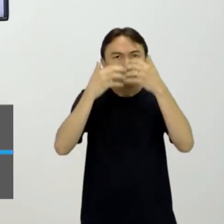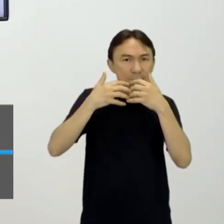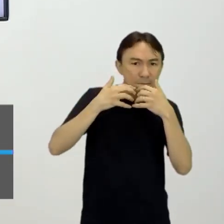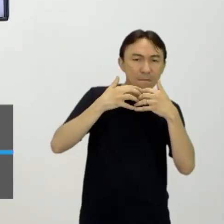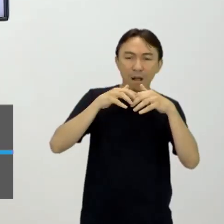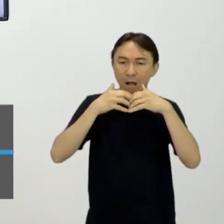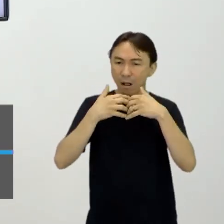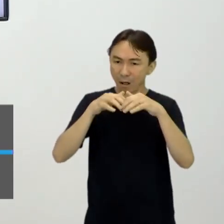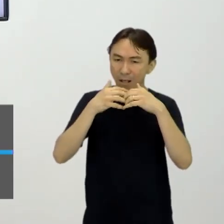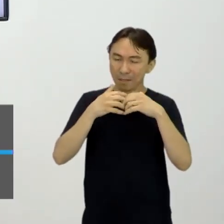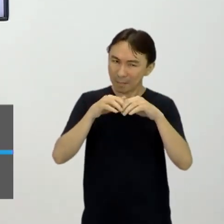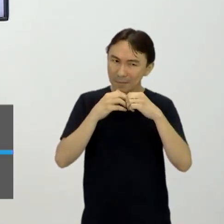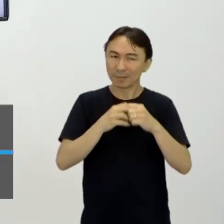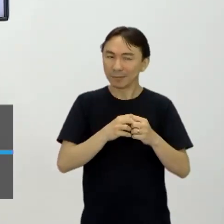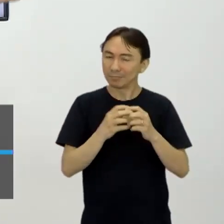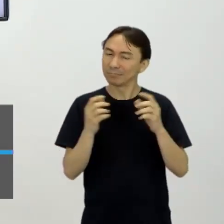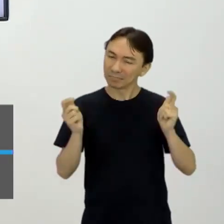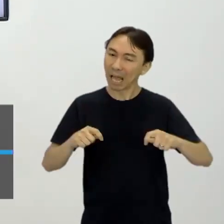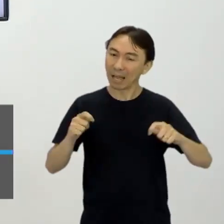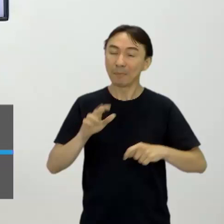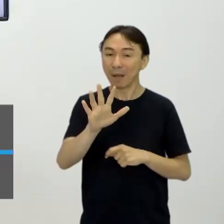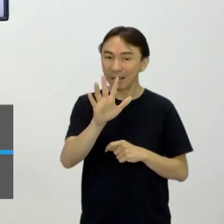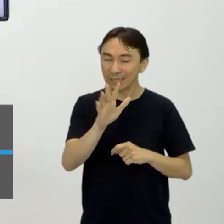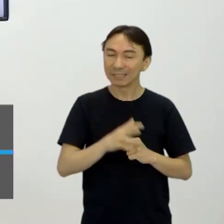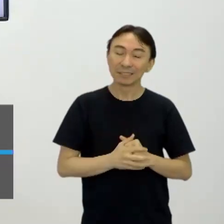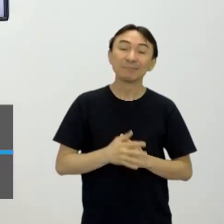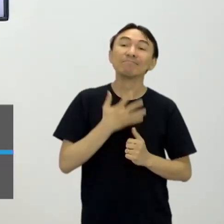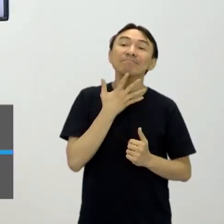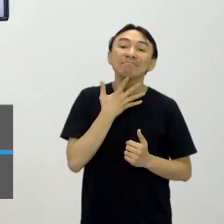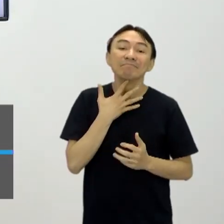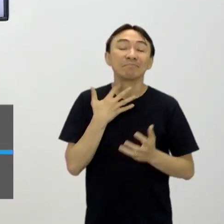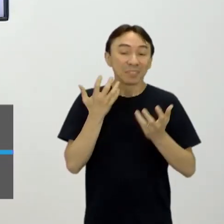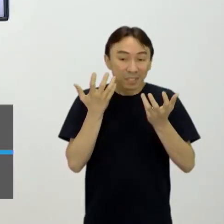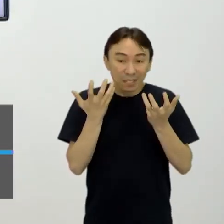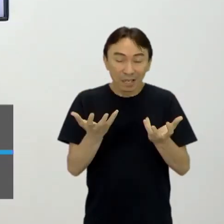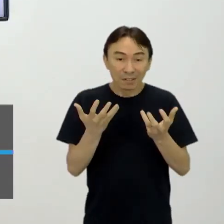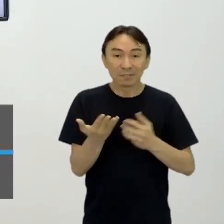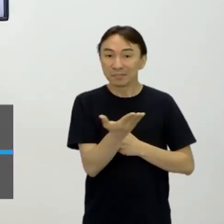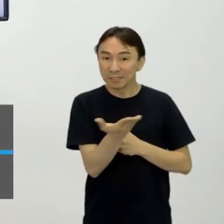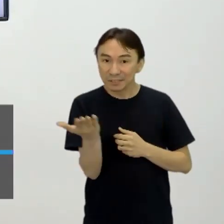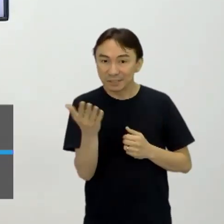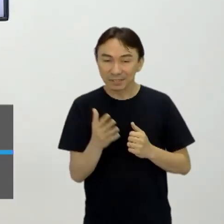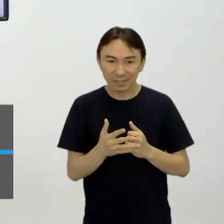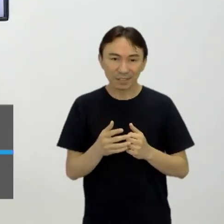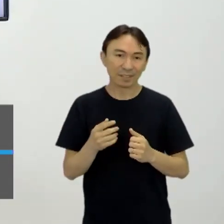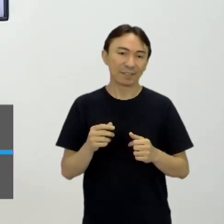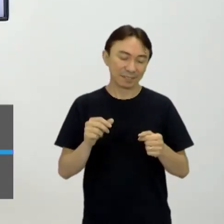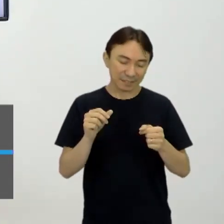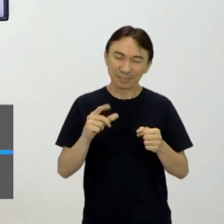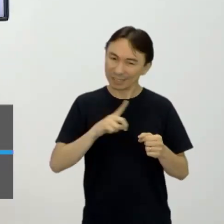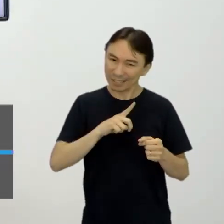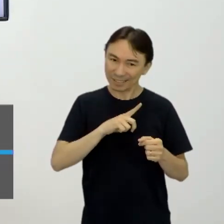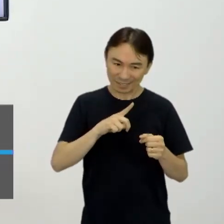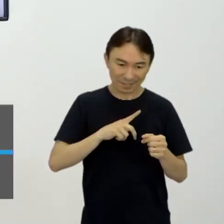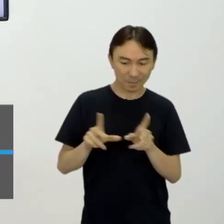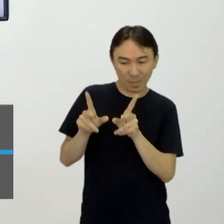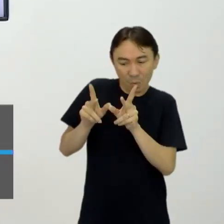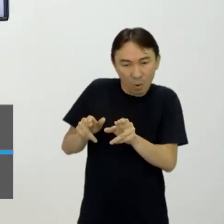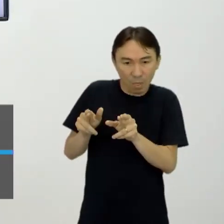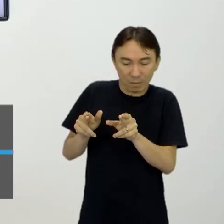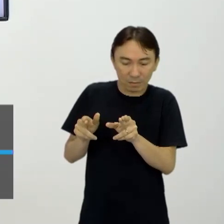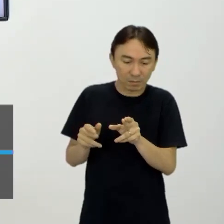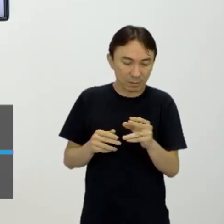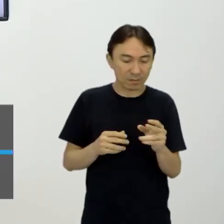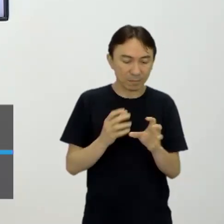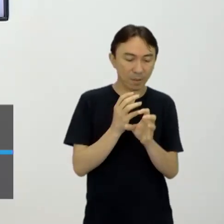né? Quero não, né? Eu gostaria muito, desejo muito que você escreva isso na forma de igualdade, tá bom? Não que o